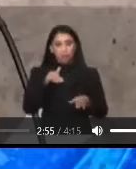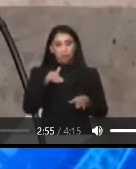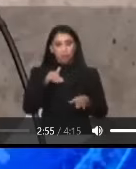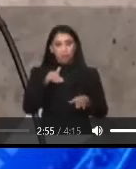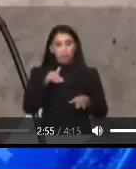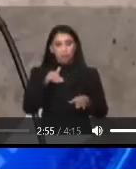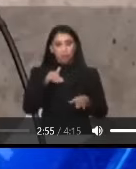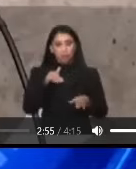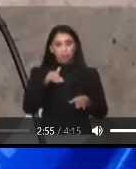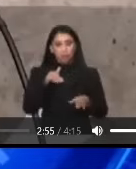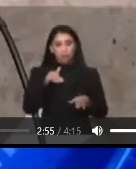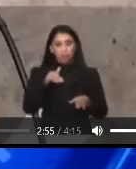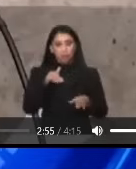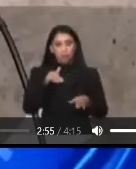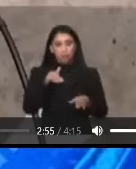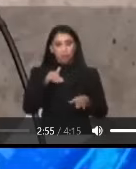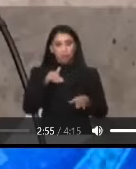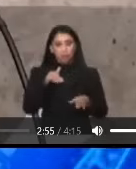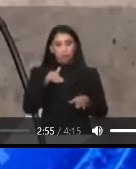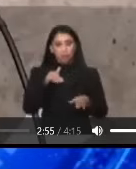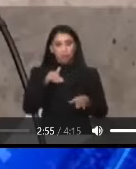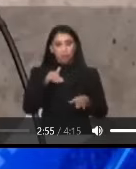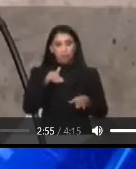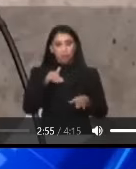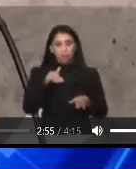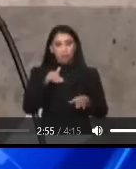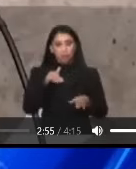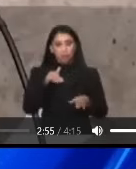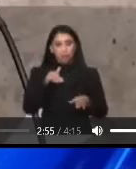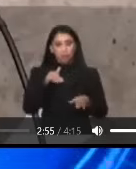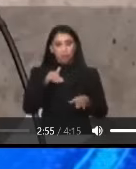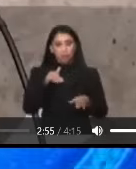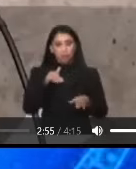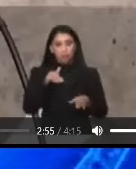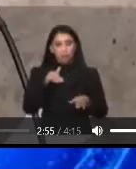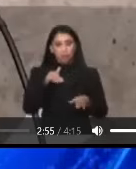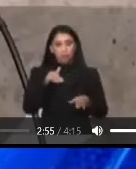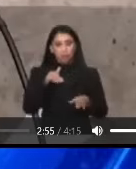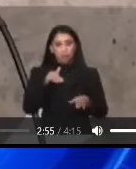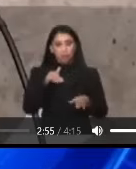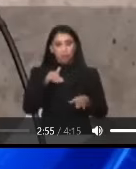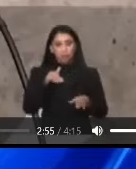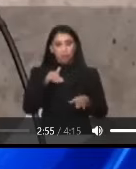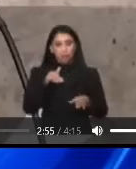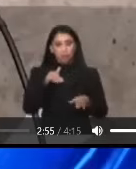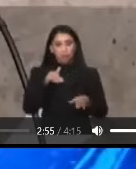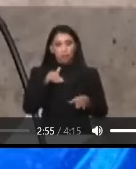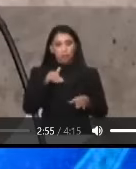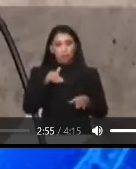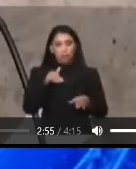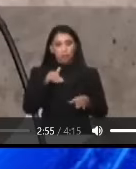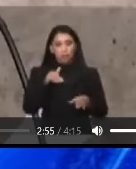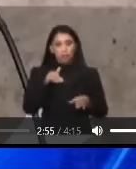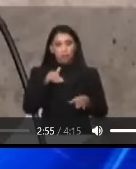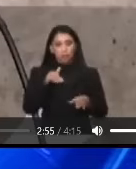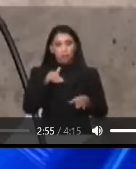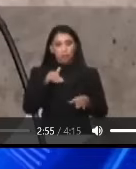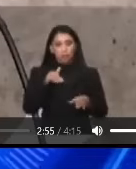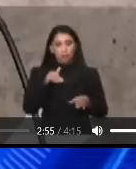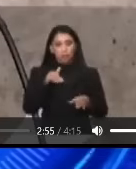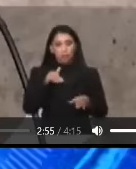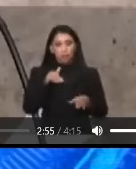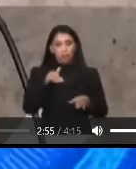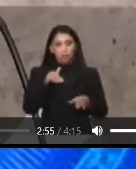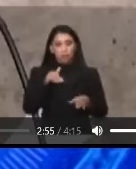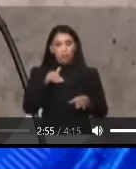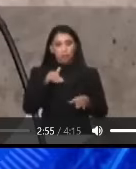aí, o processo foi levado para 2 de fevereiro de 2024 para o plenário físico.